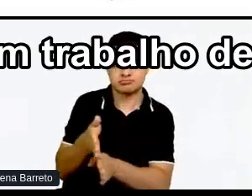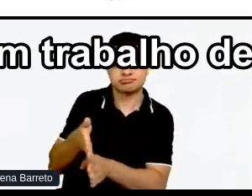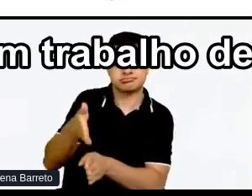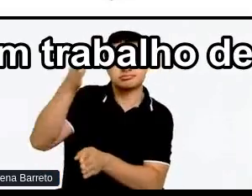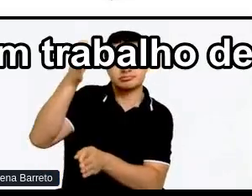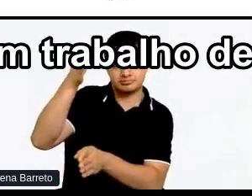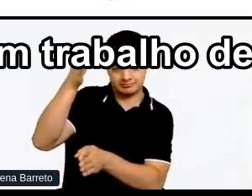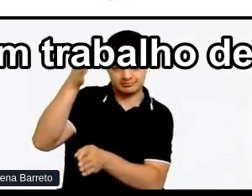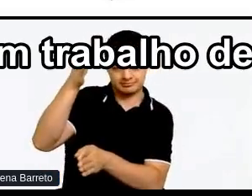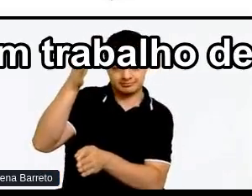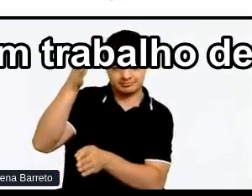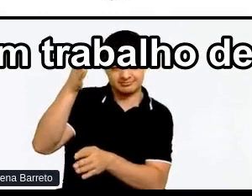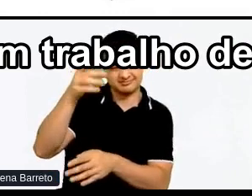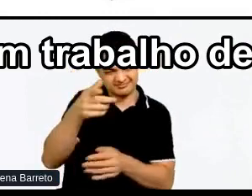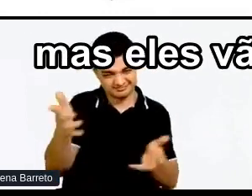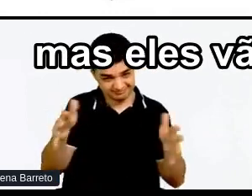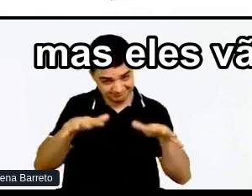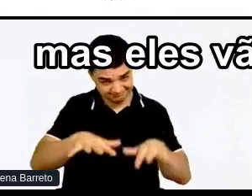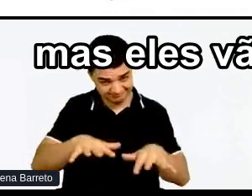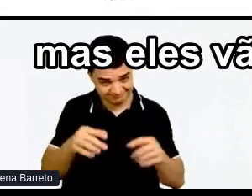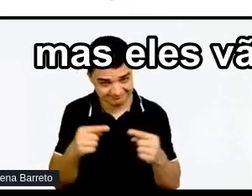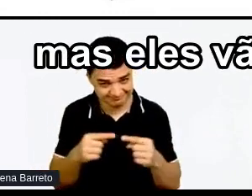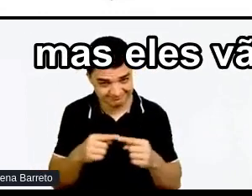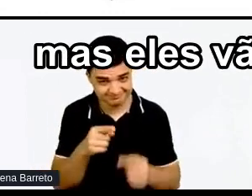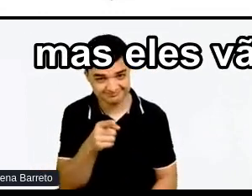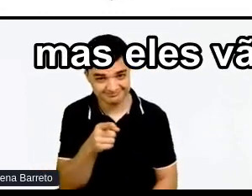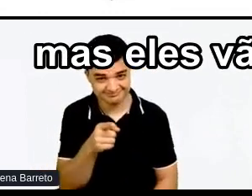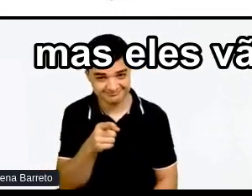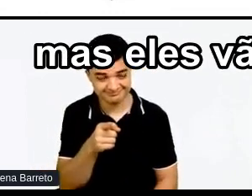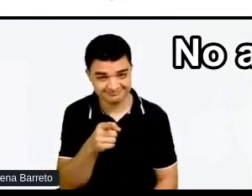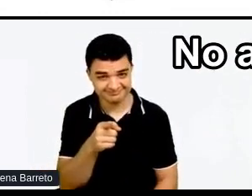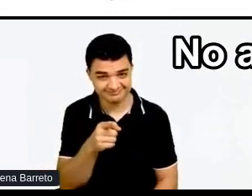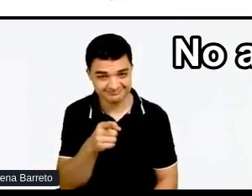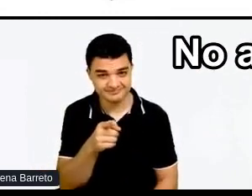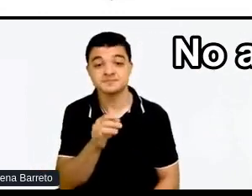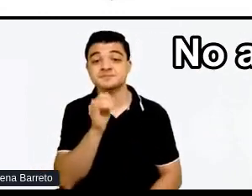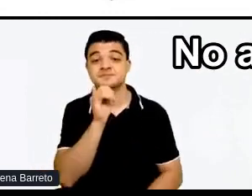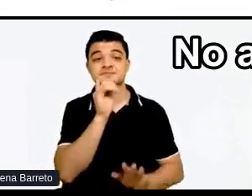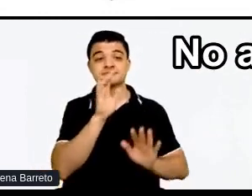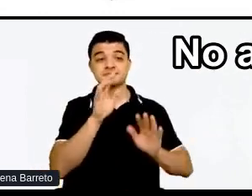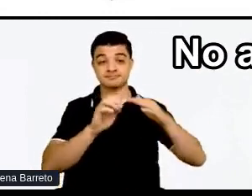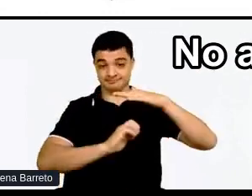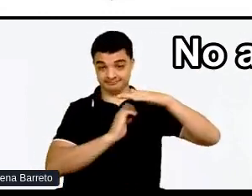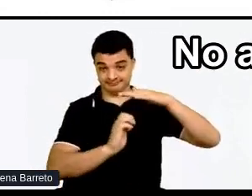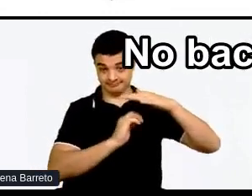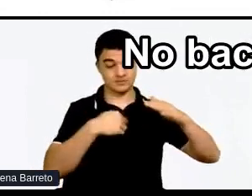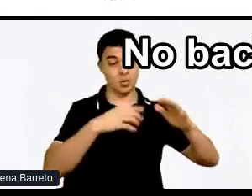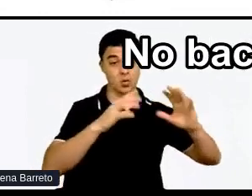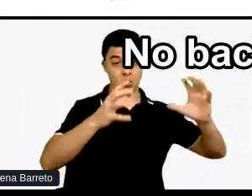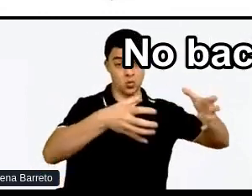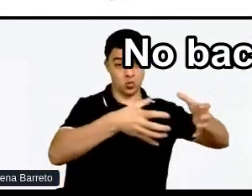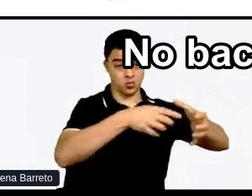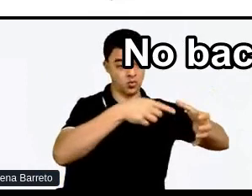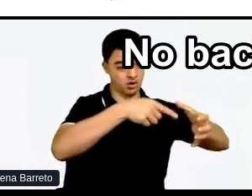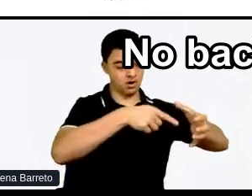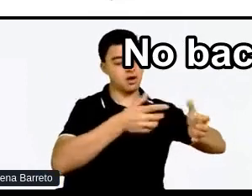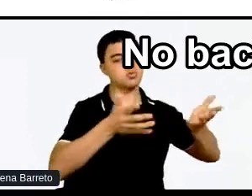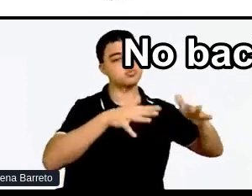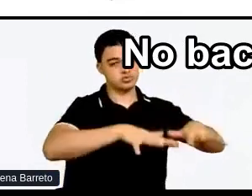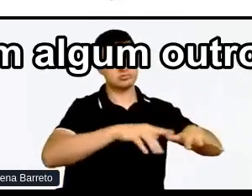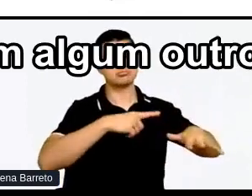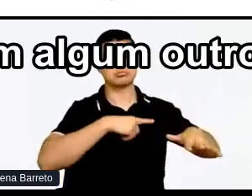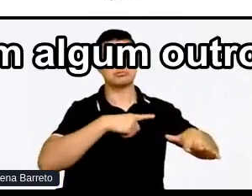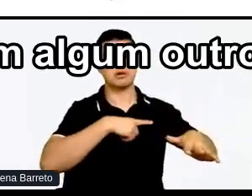trabalho de inclusão dentro da empresa, mas eles vão atuar aqui. No apoio, no